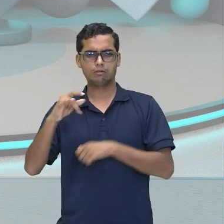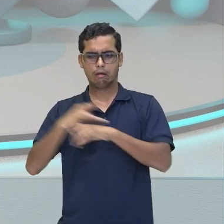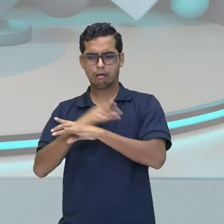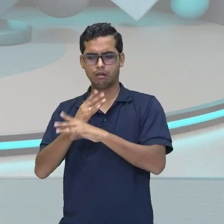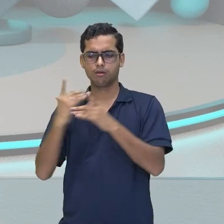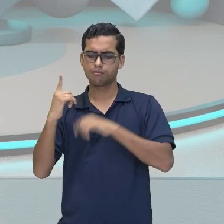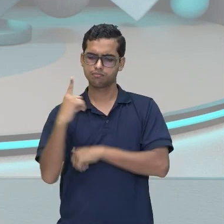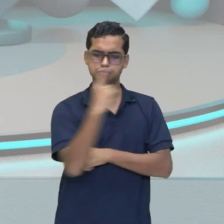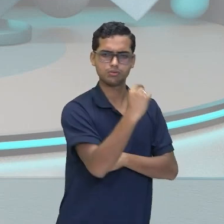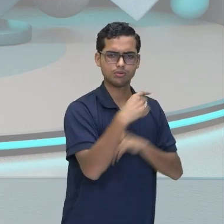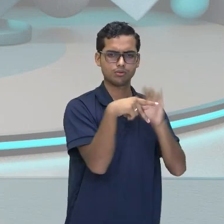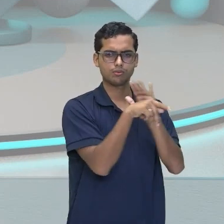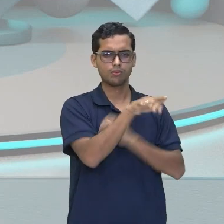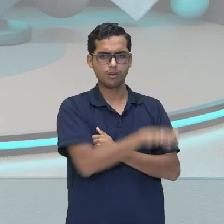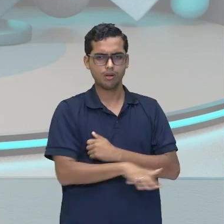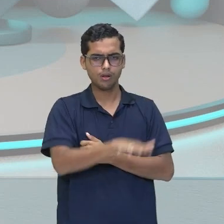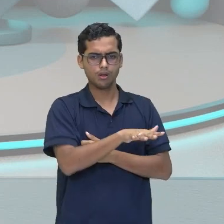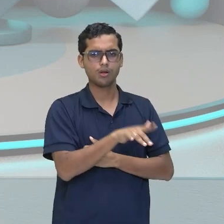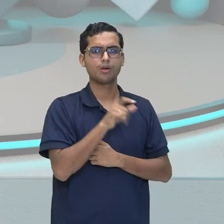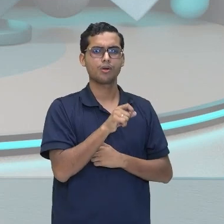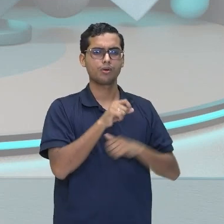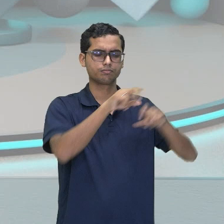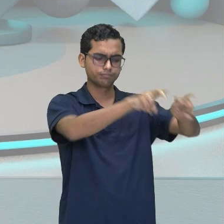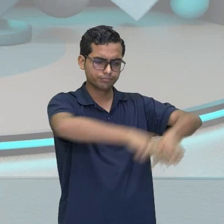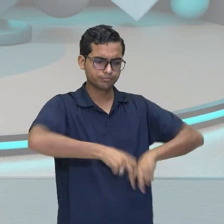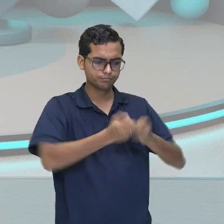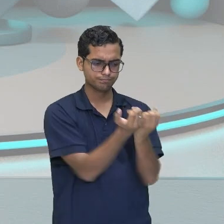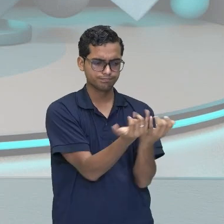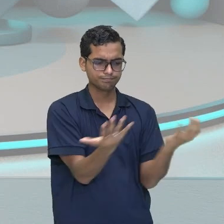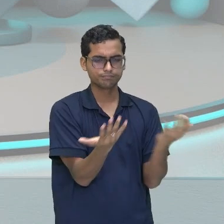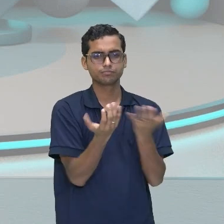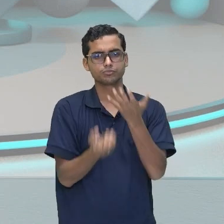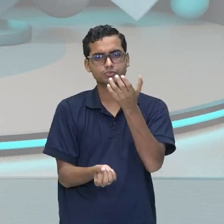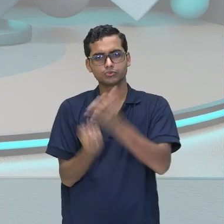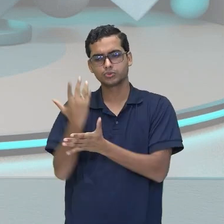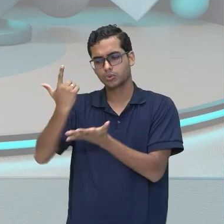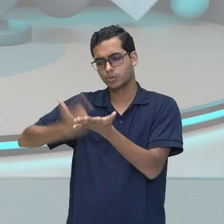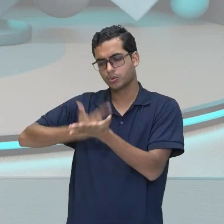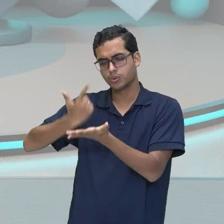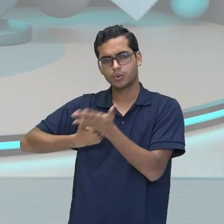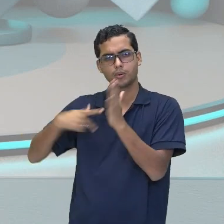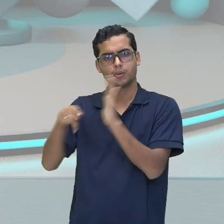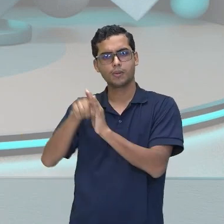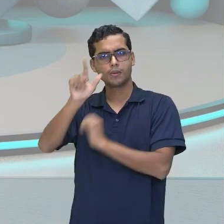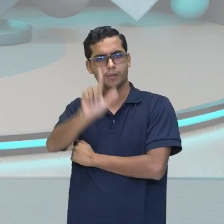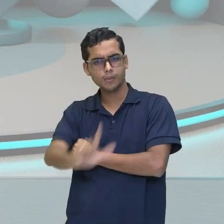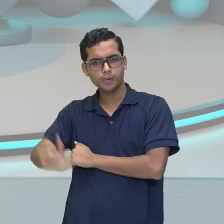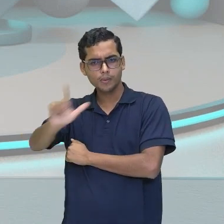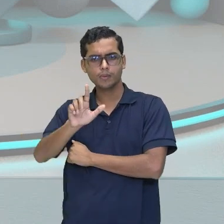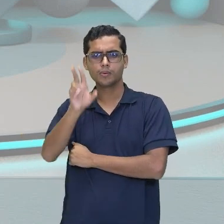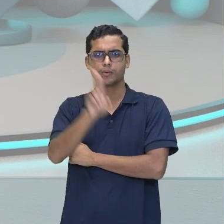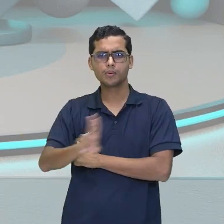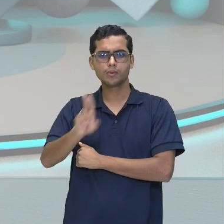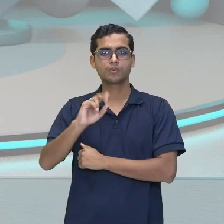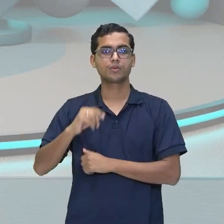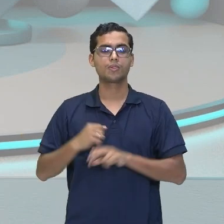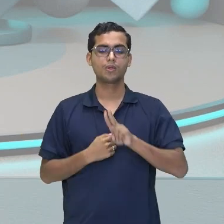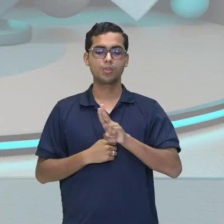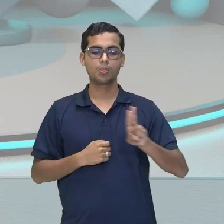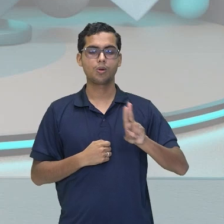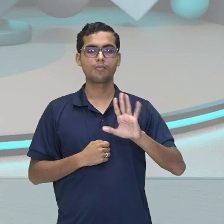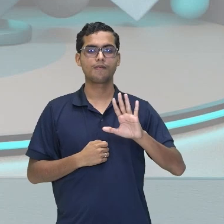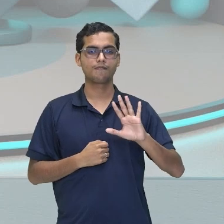para o campo. Quando eles começam a sua produção, a produção literária, eles vão usar pseudônimos, vão